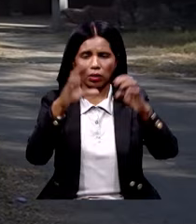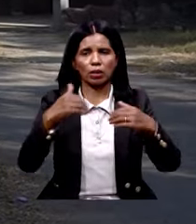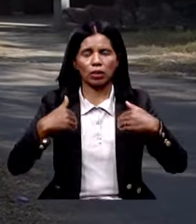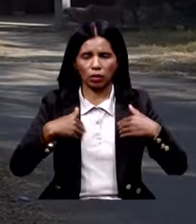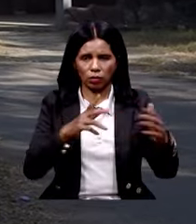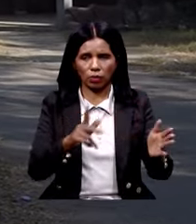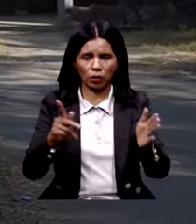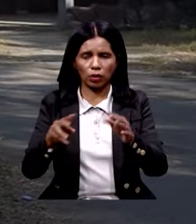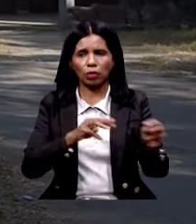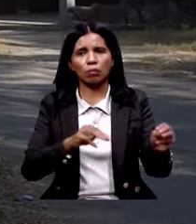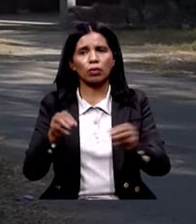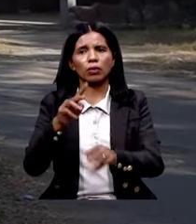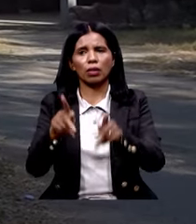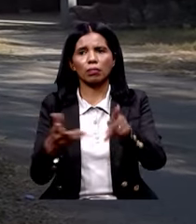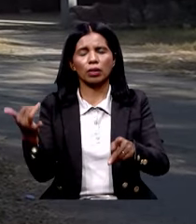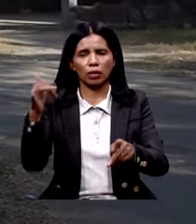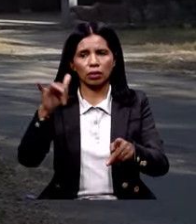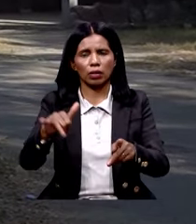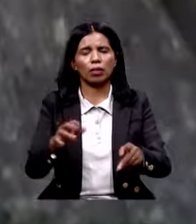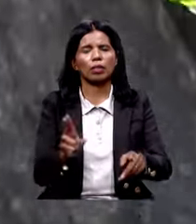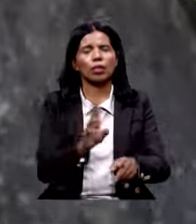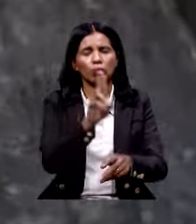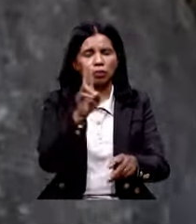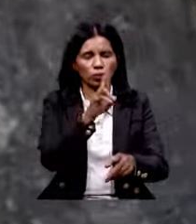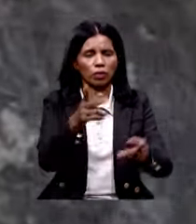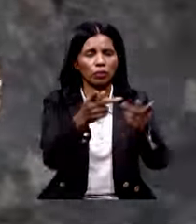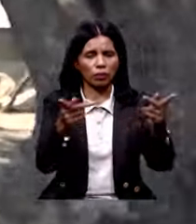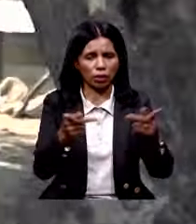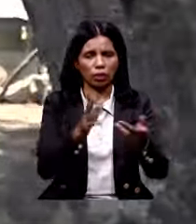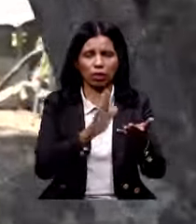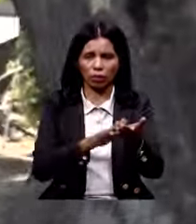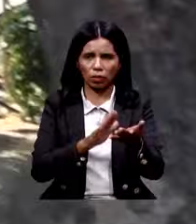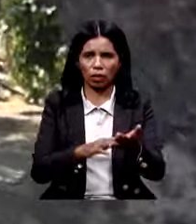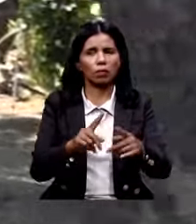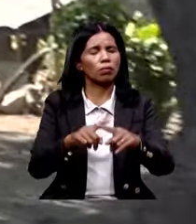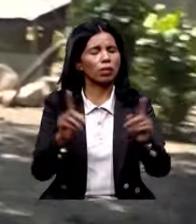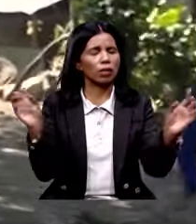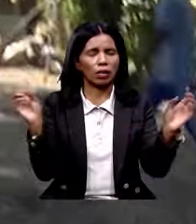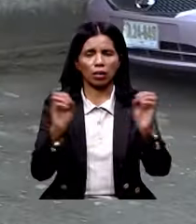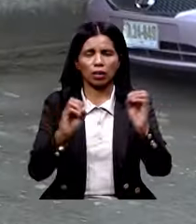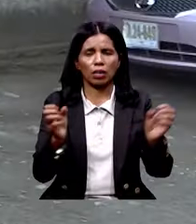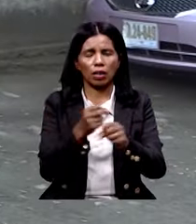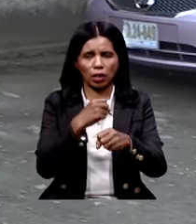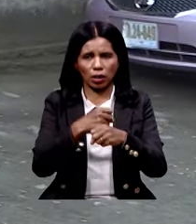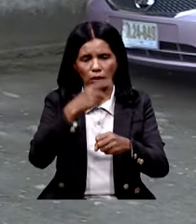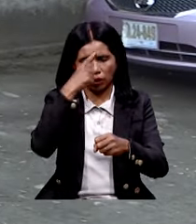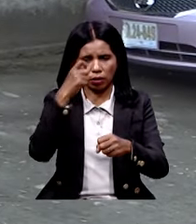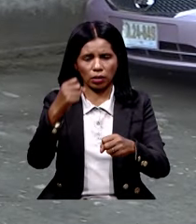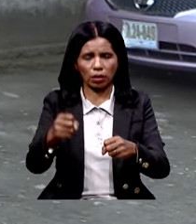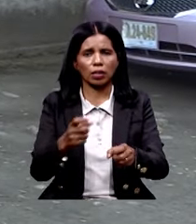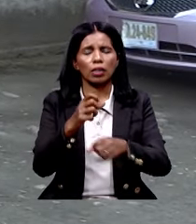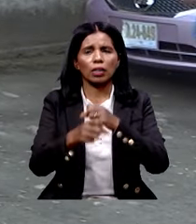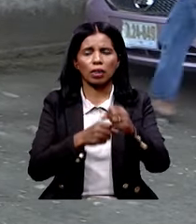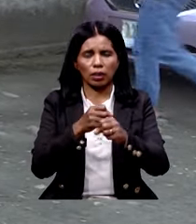Plano Atumunda Comunidade Sira nebe macocupa arredores escola, mas bem ela consegue realizar nune e